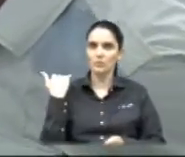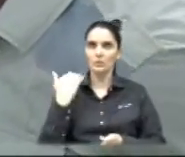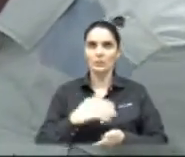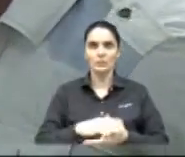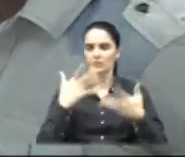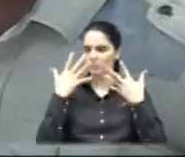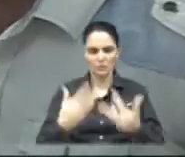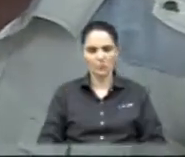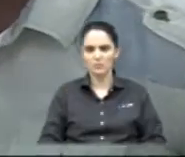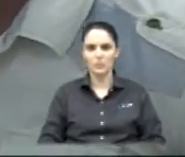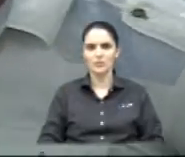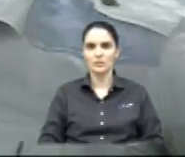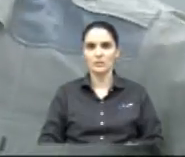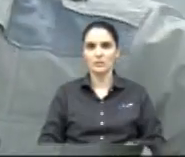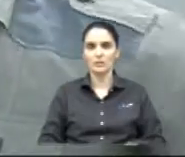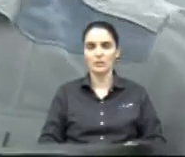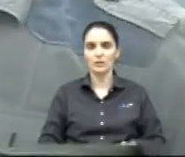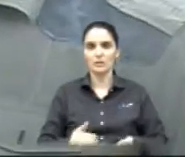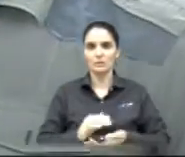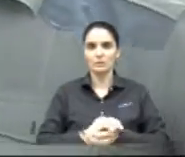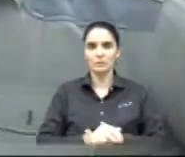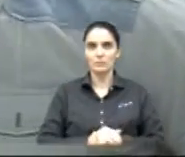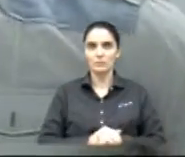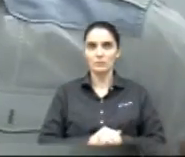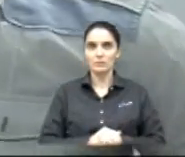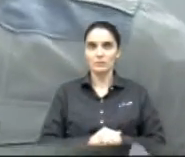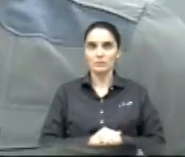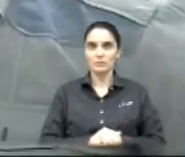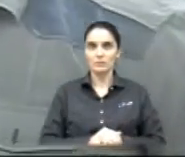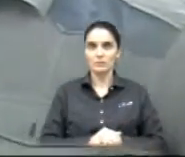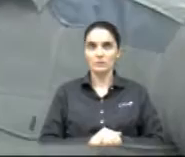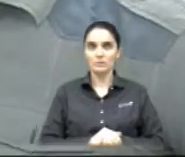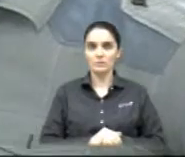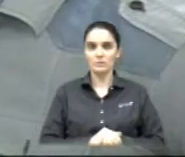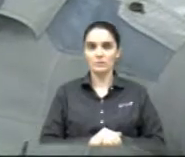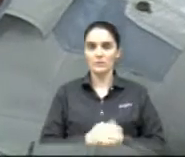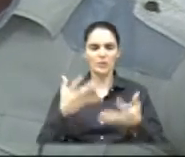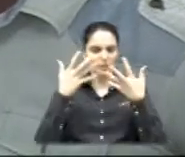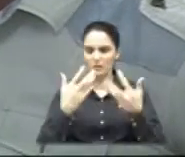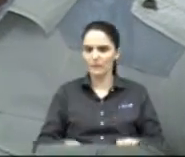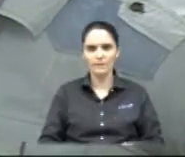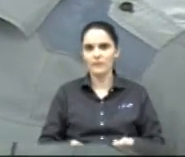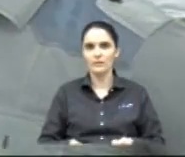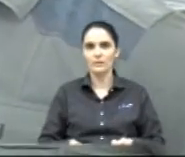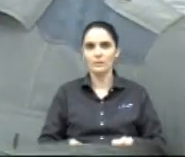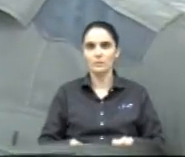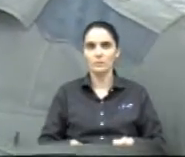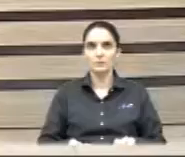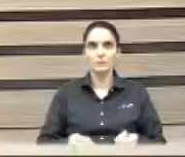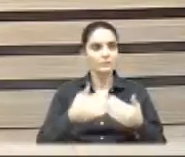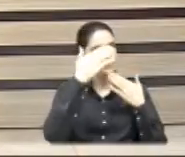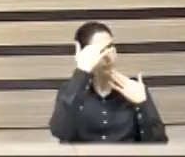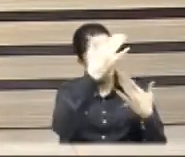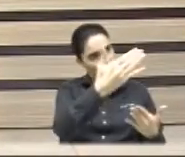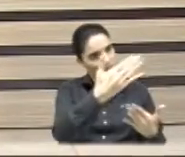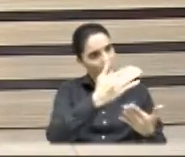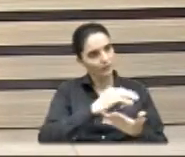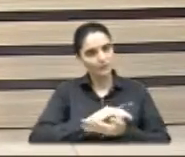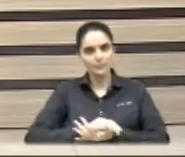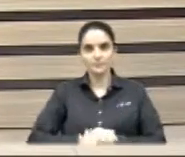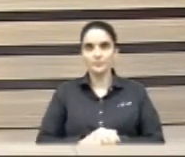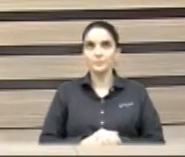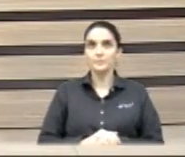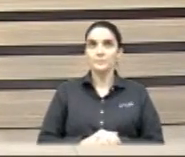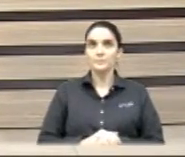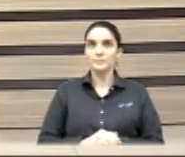nesta casa este tipo de blasfêmia, este tipo de infâmia, não vou admitir. Obrigado, senhores, vereador. senhoras, e digo mais,